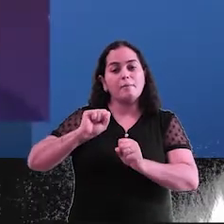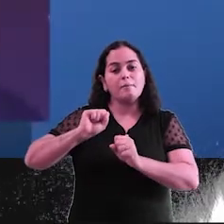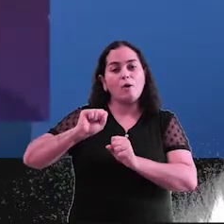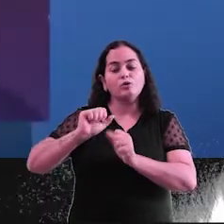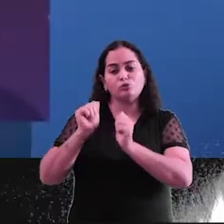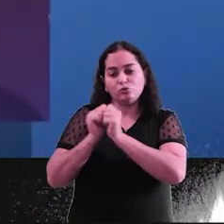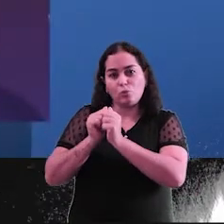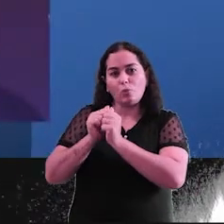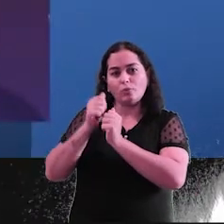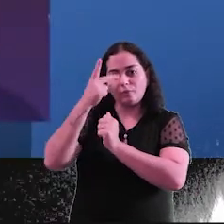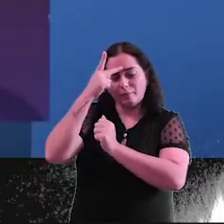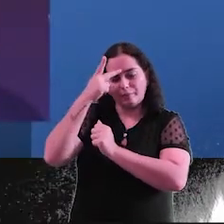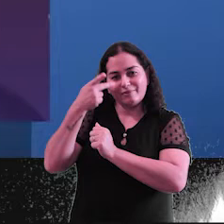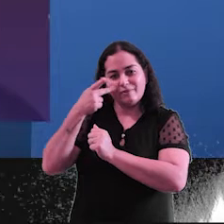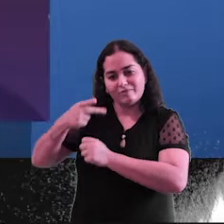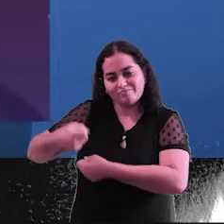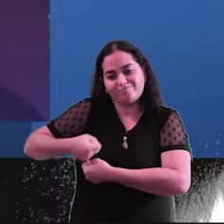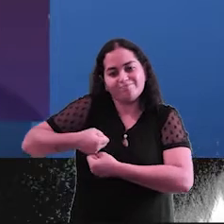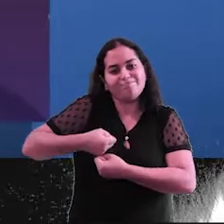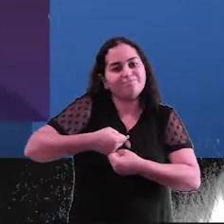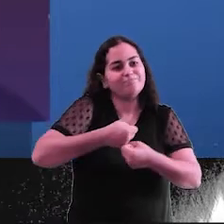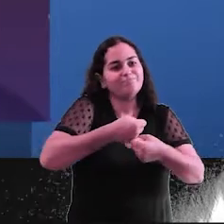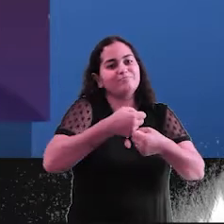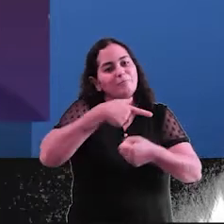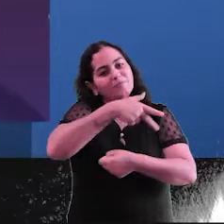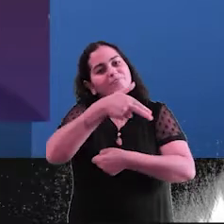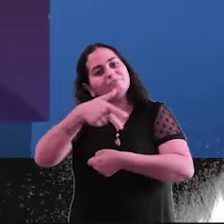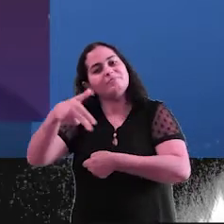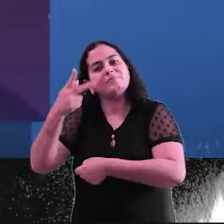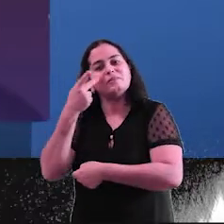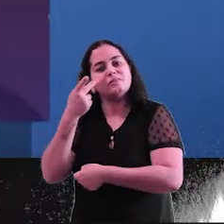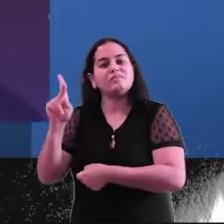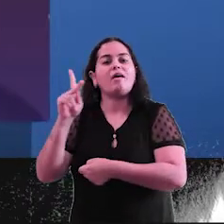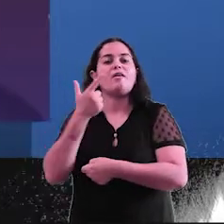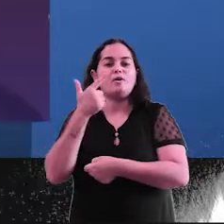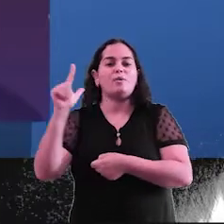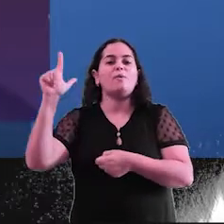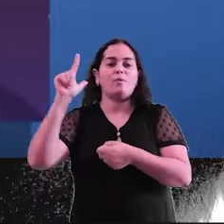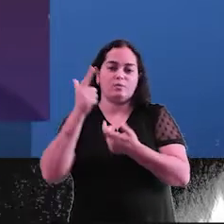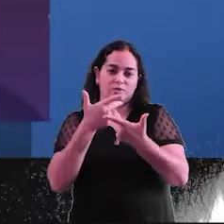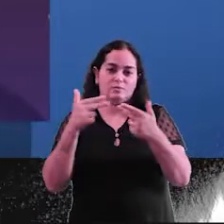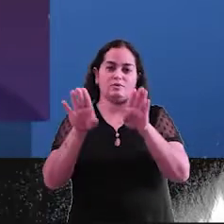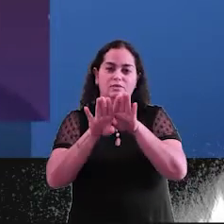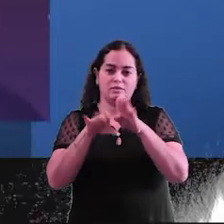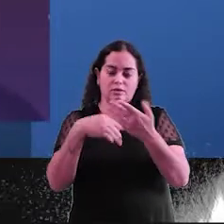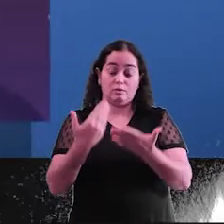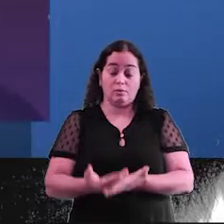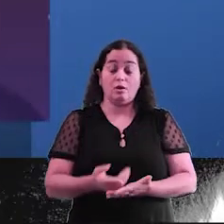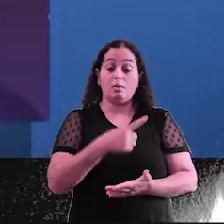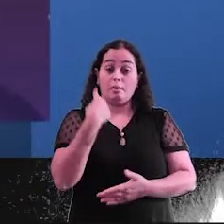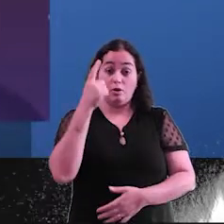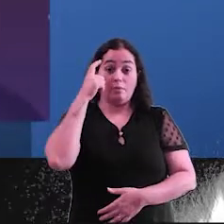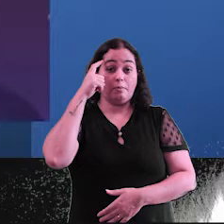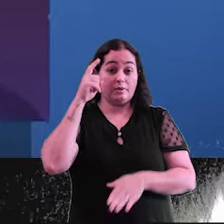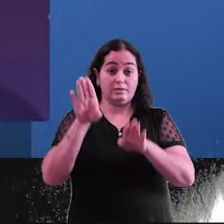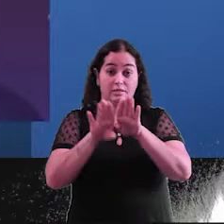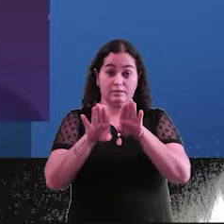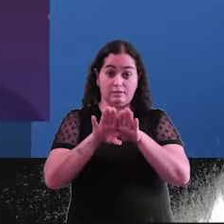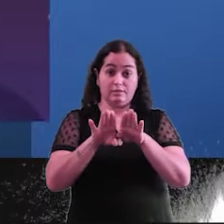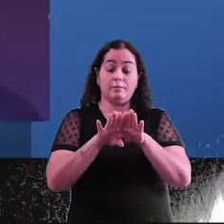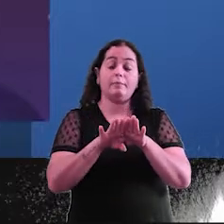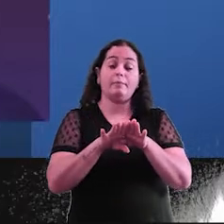atividades. Para a gente pensar, então, nesse universo virtual e nos nossos desafios contemporâneos